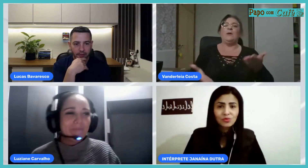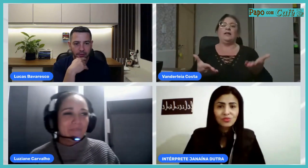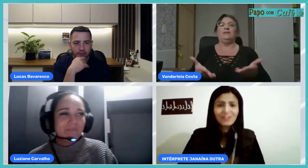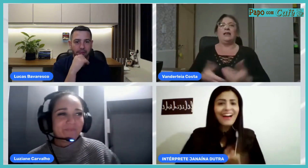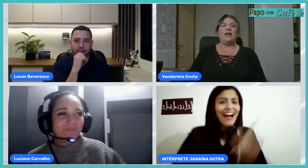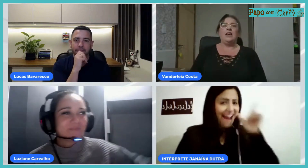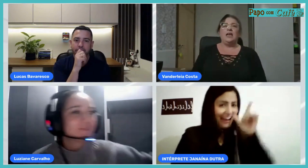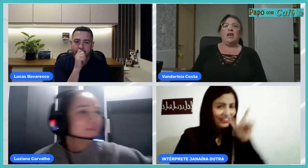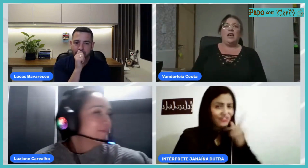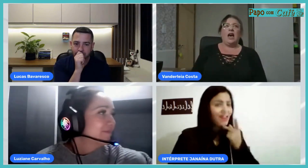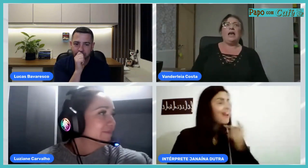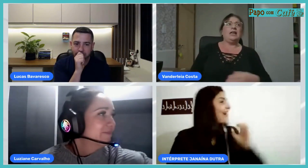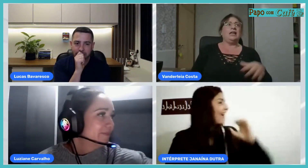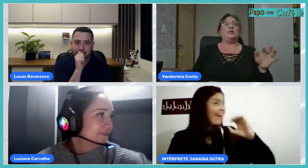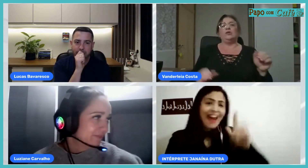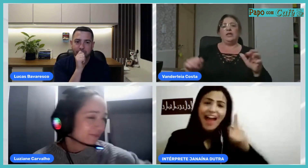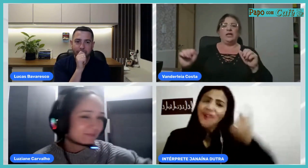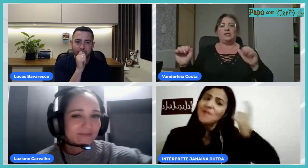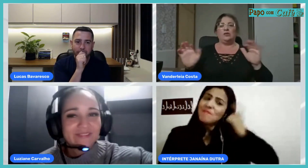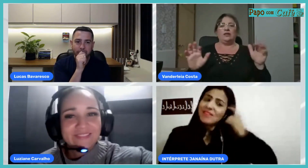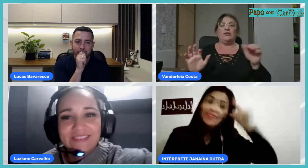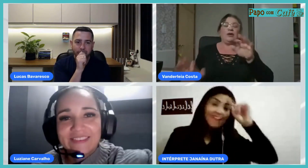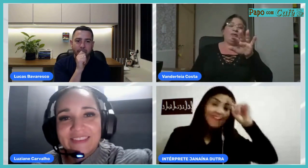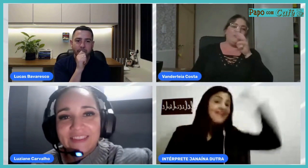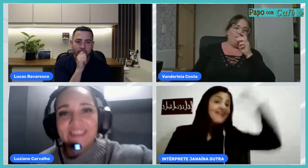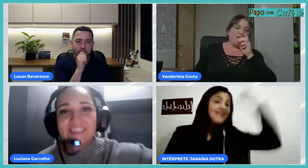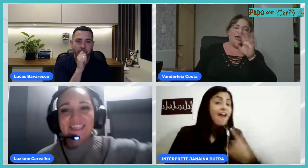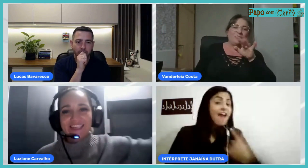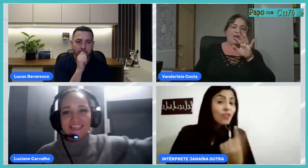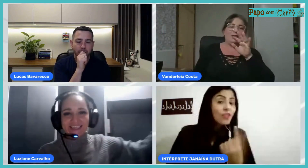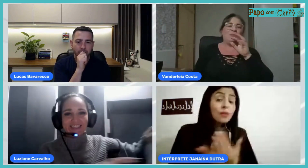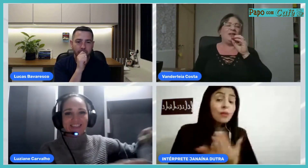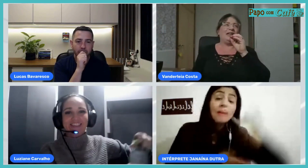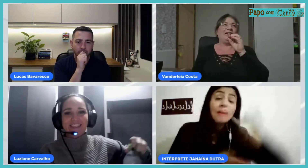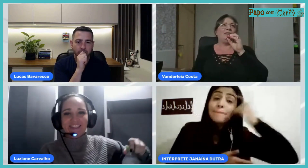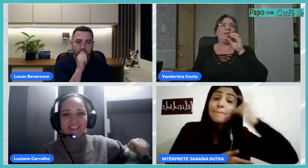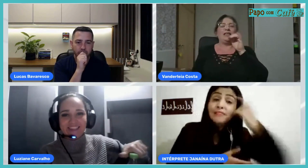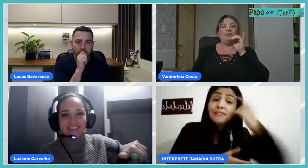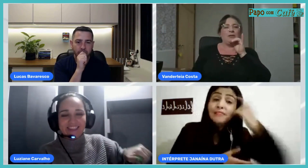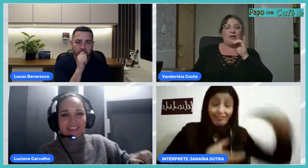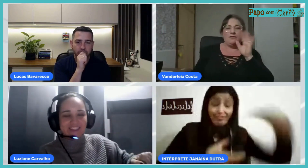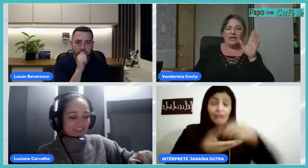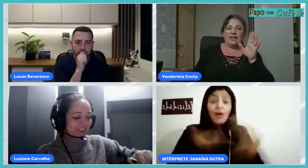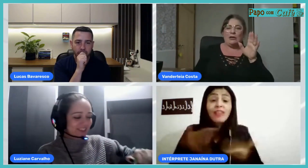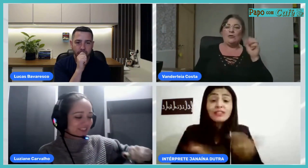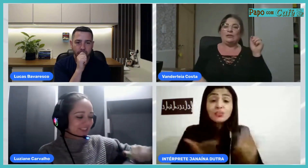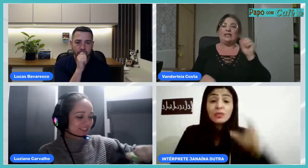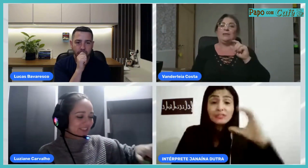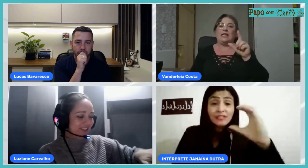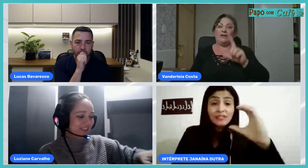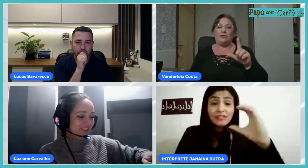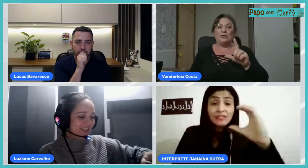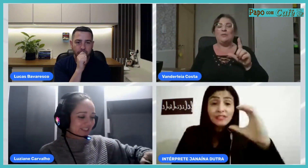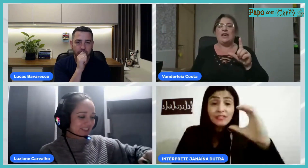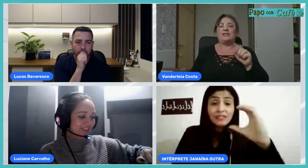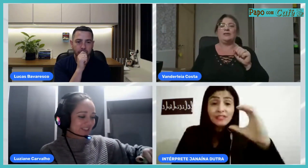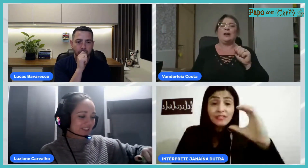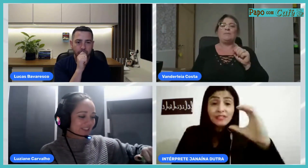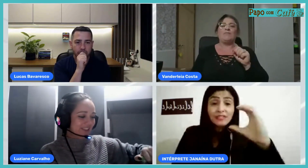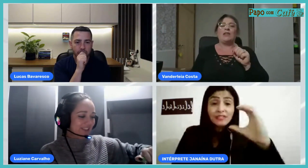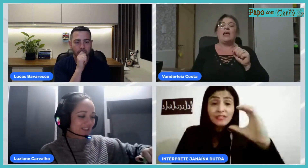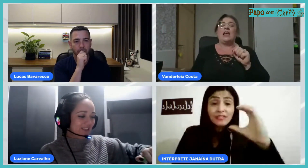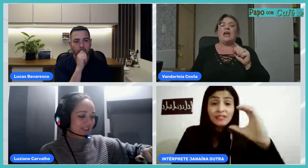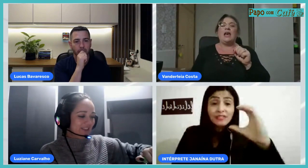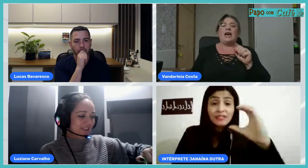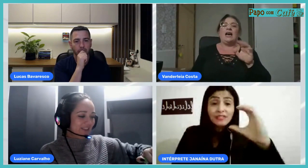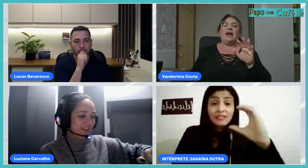ali no balcão, né? Ai, ele é surdo, ele é surdo. Eu vou só dar um exemplo da minha filha Carol, quando ela trabalhava no comércio,